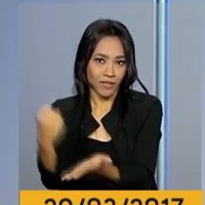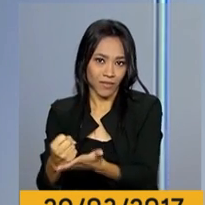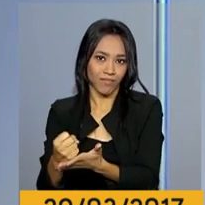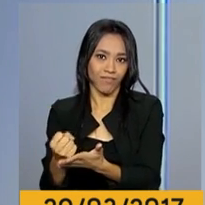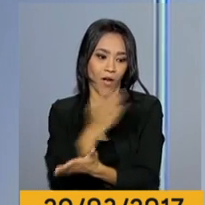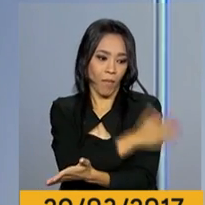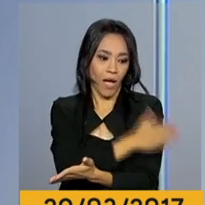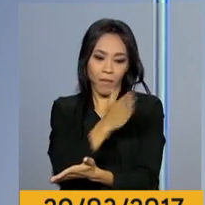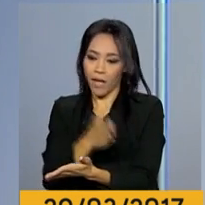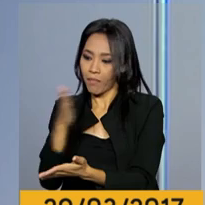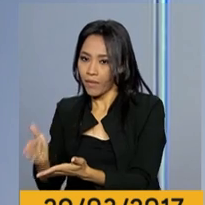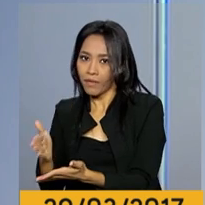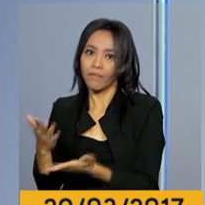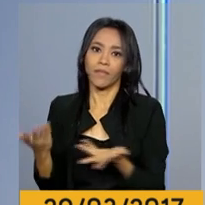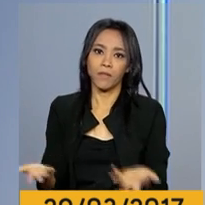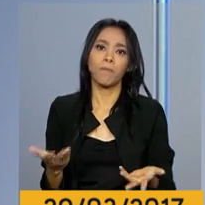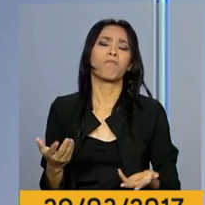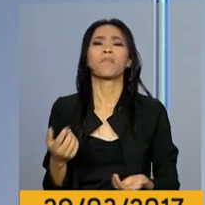esperávamos